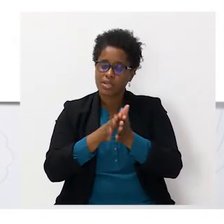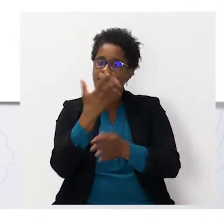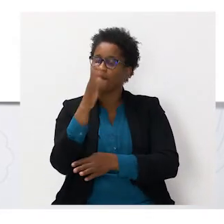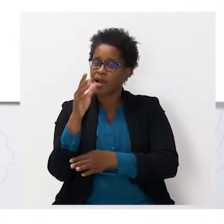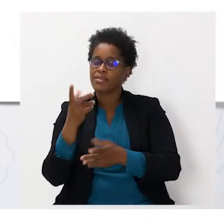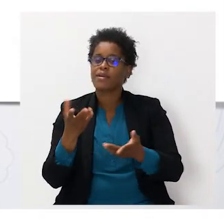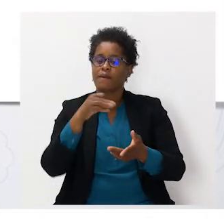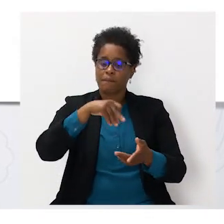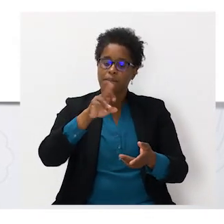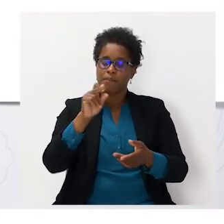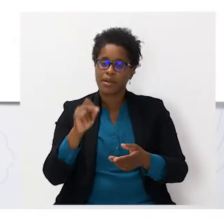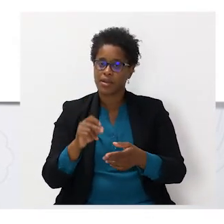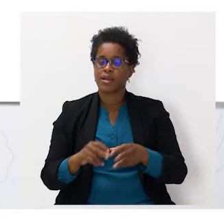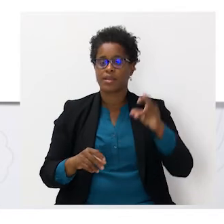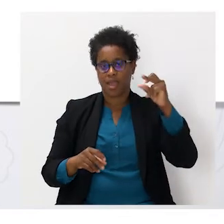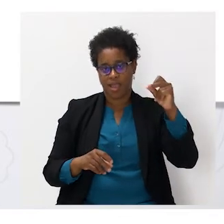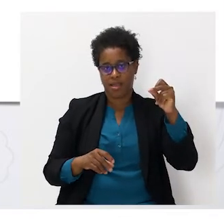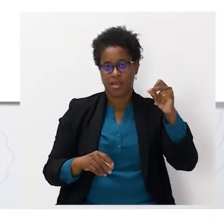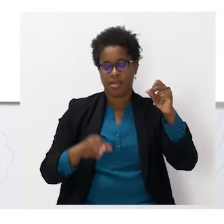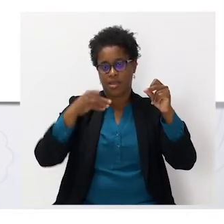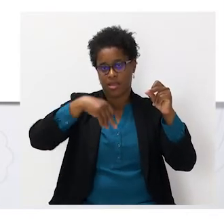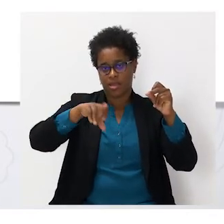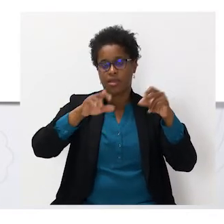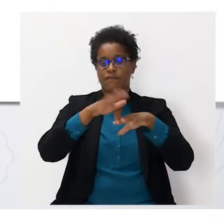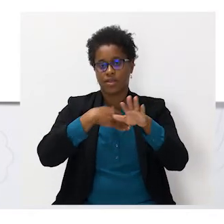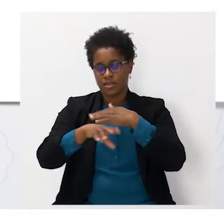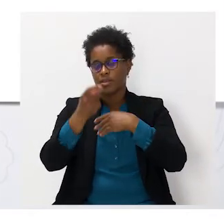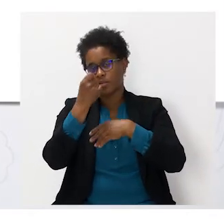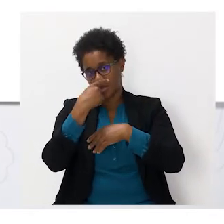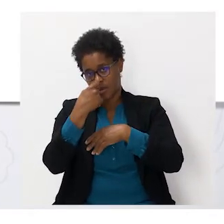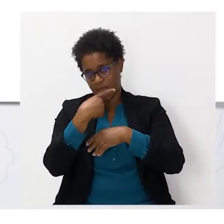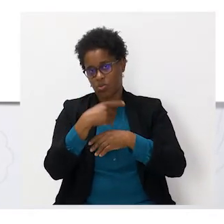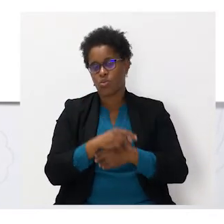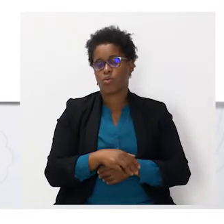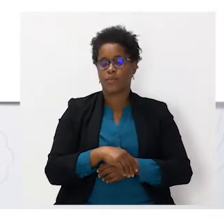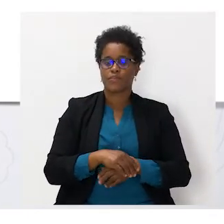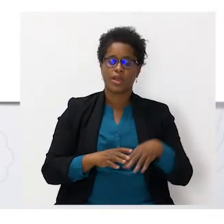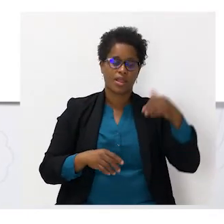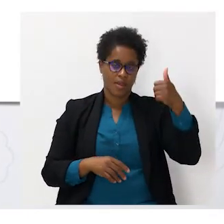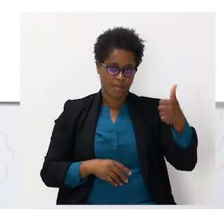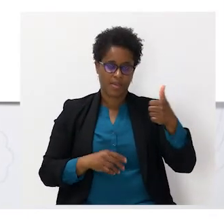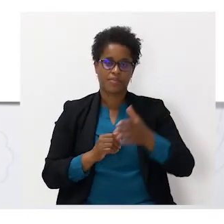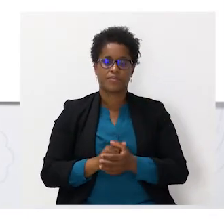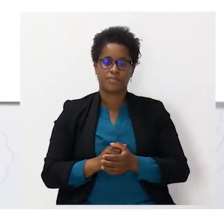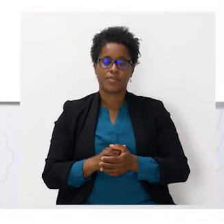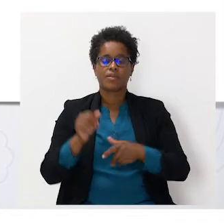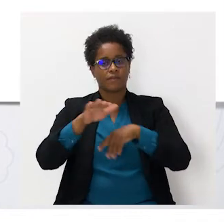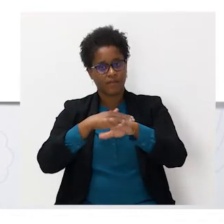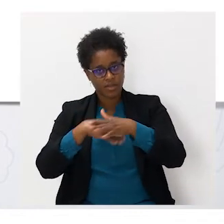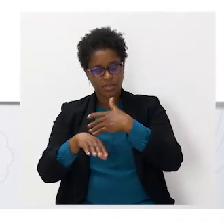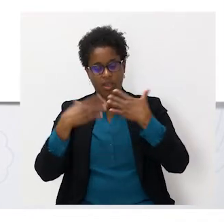para a linha A, produzir medicamentos, a linha B,